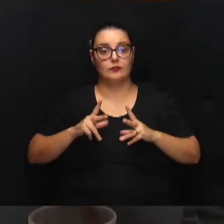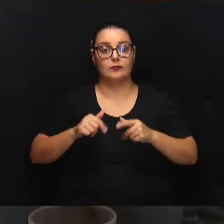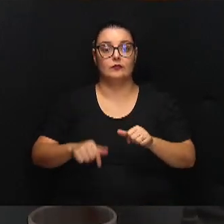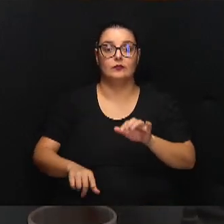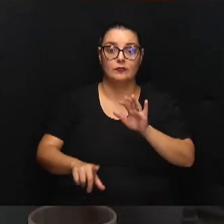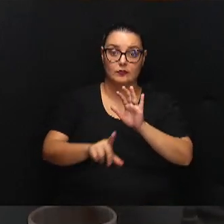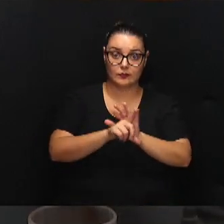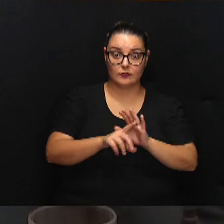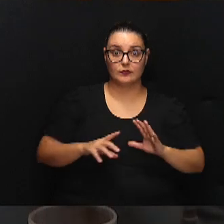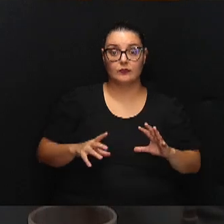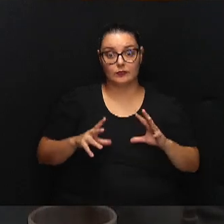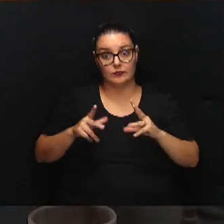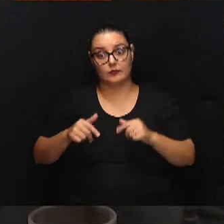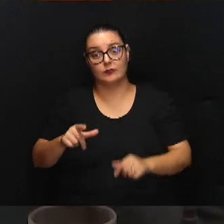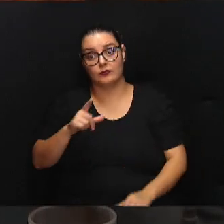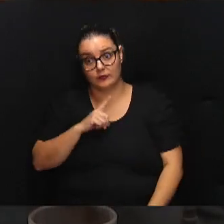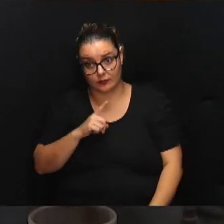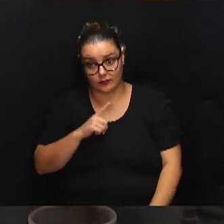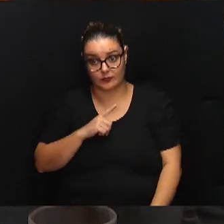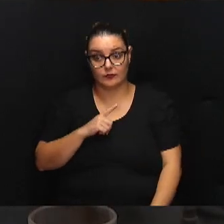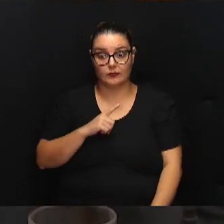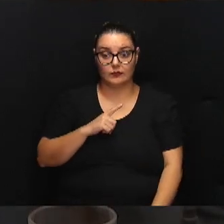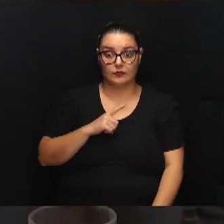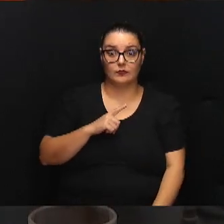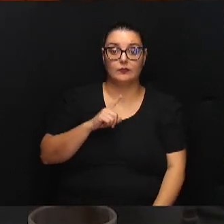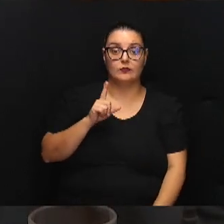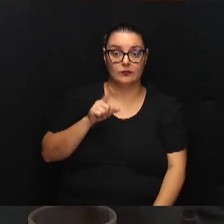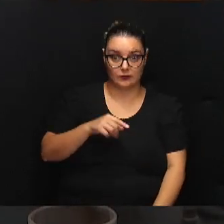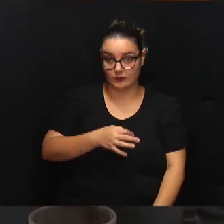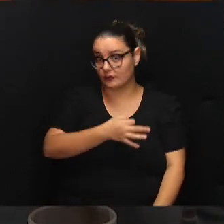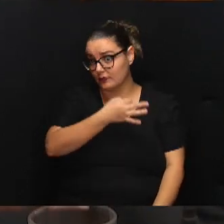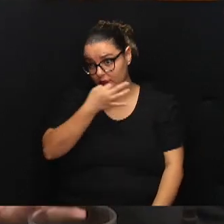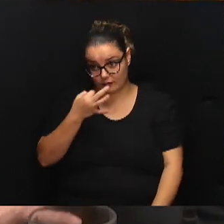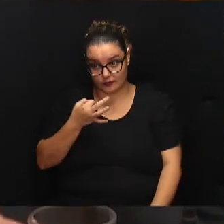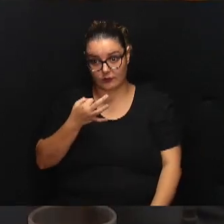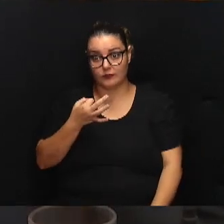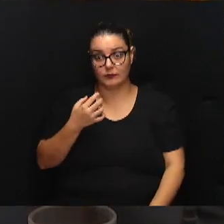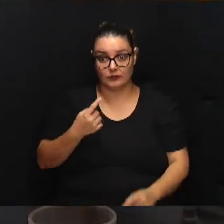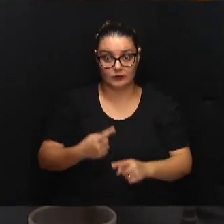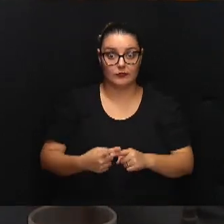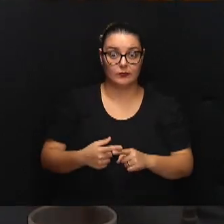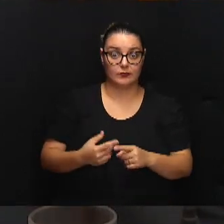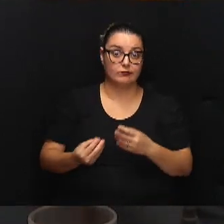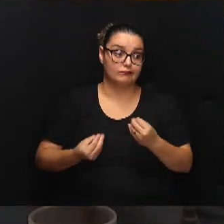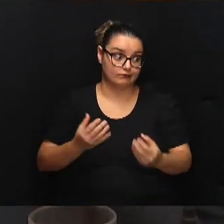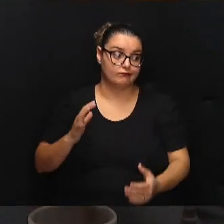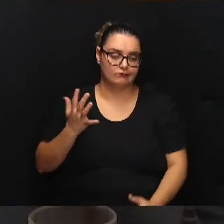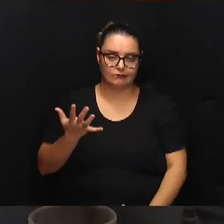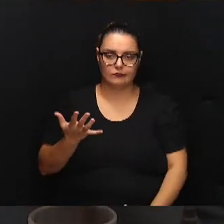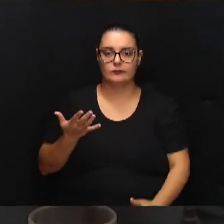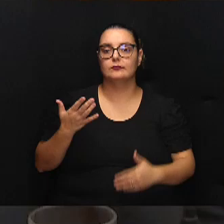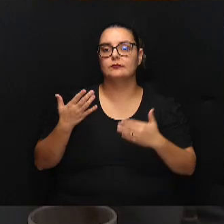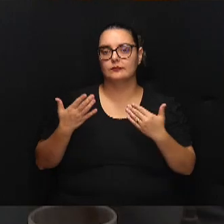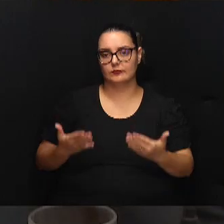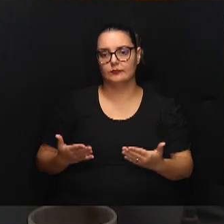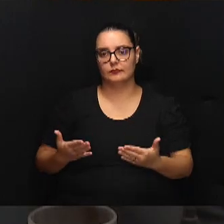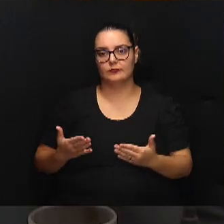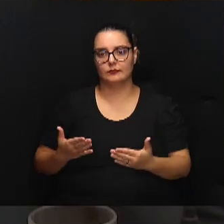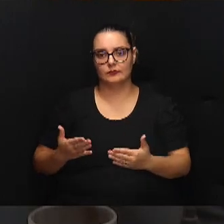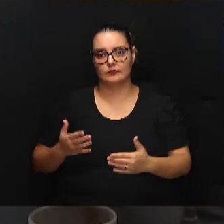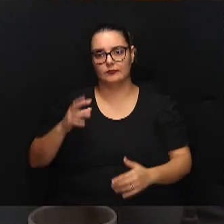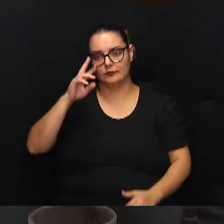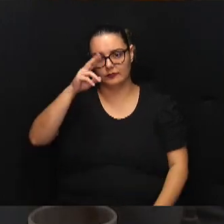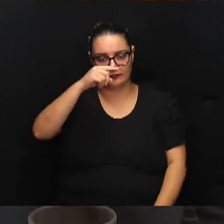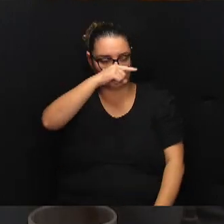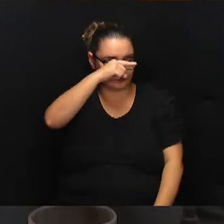leis, com tudo que a gente tem, que é excelente, porque senão onde estaríamos? Mesmo assim, doutor Otto, a gente